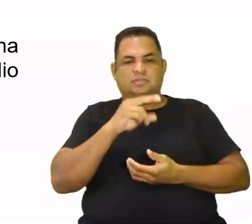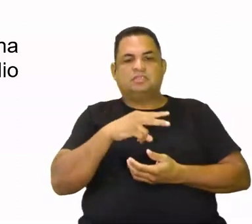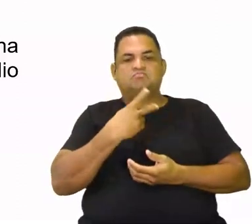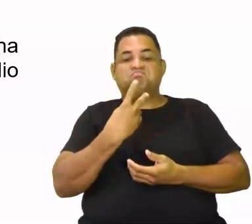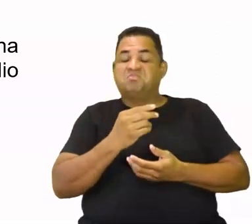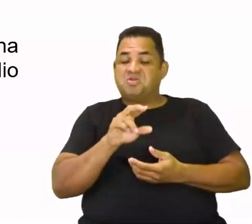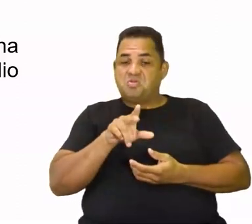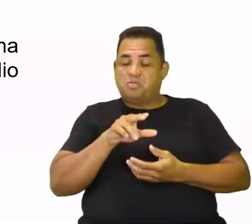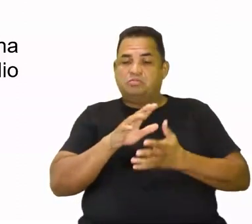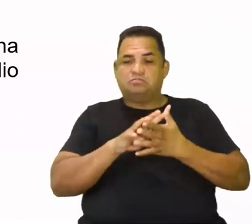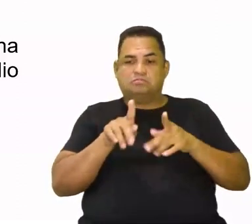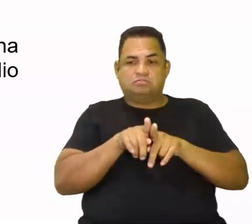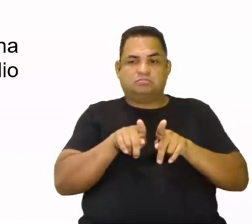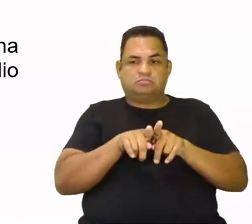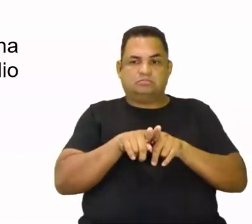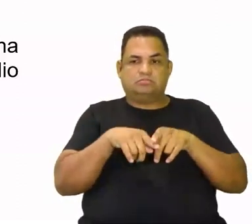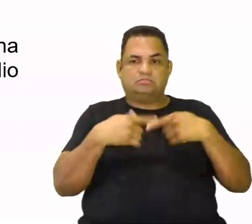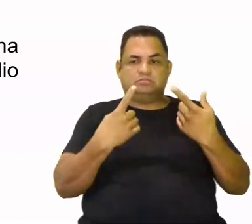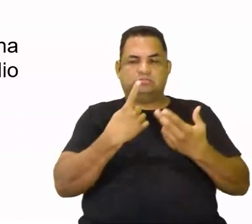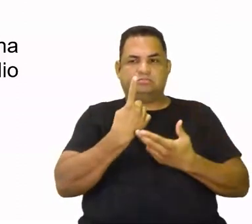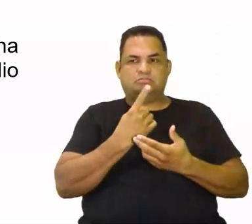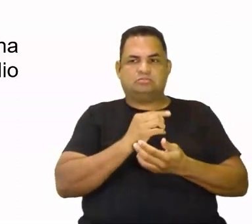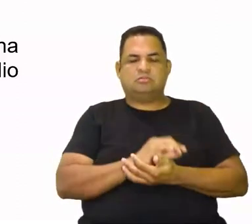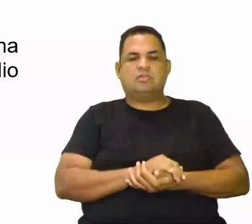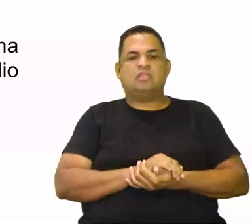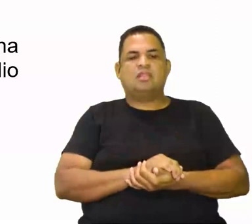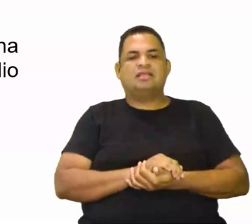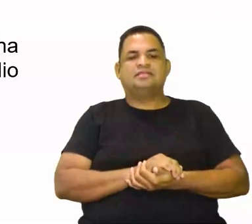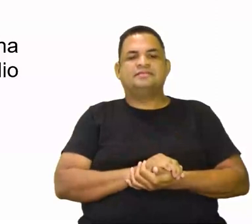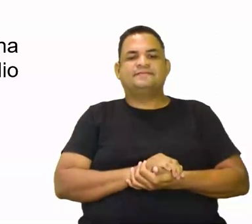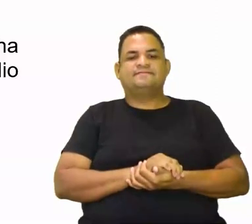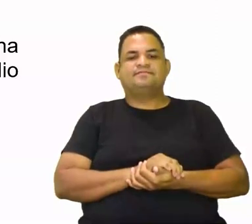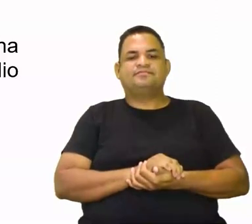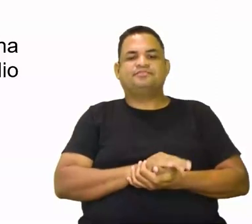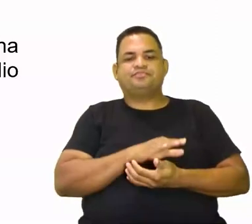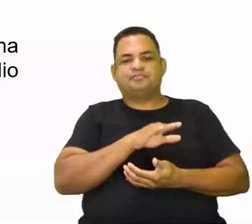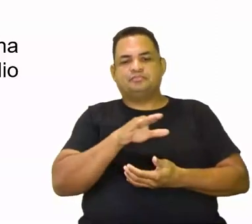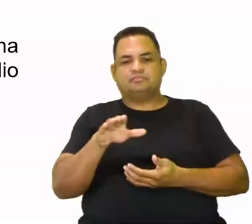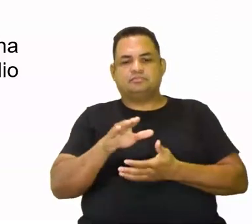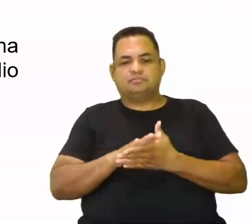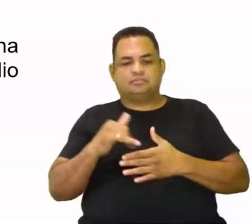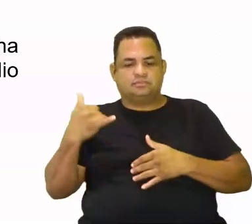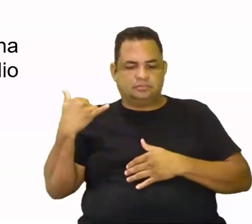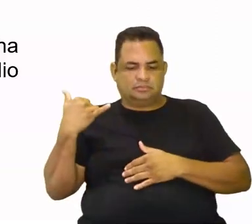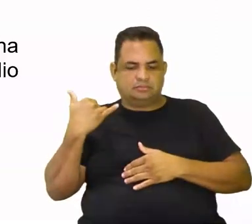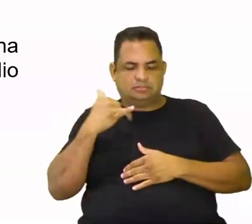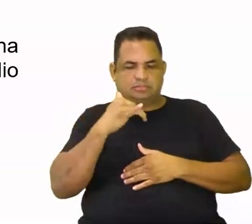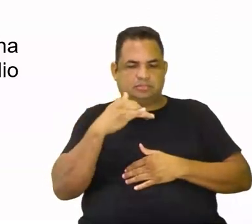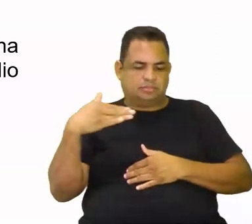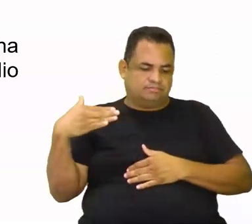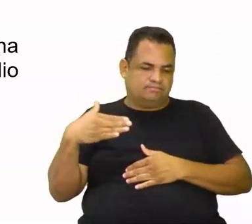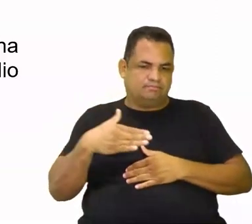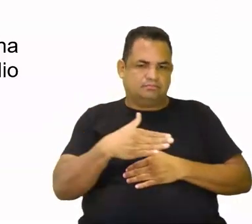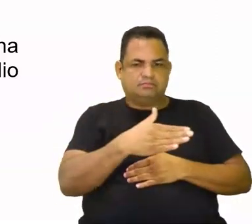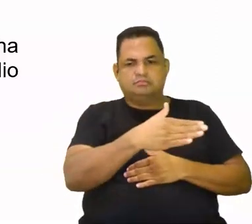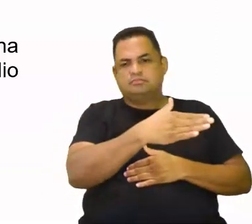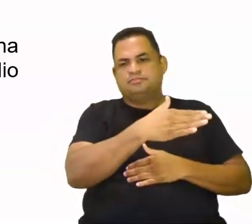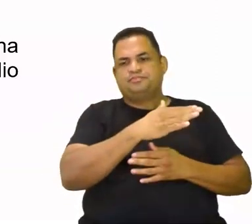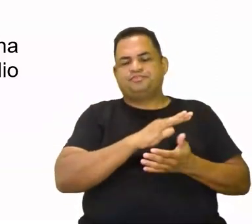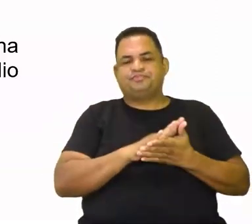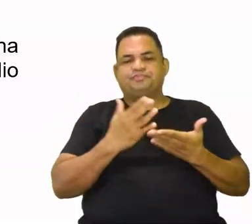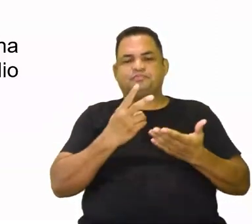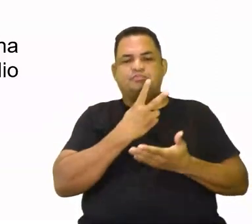da mesma substância. Então, um único reagente. Passagem de corrente elétrica formando dois